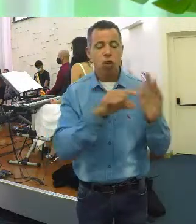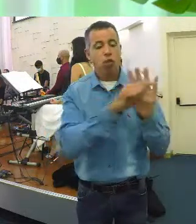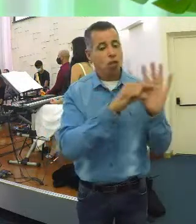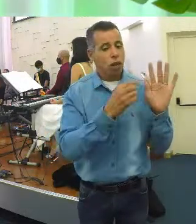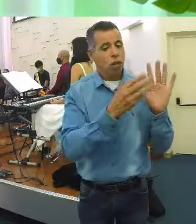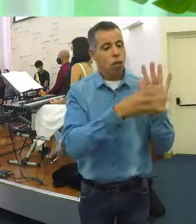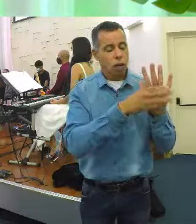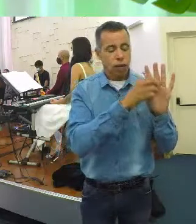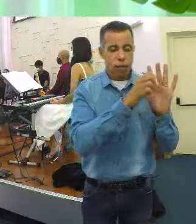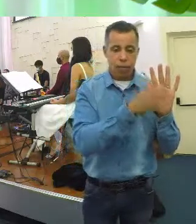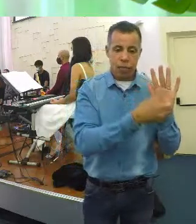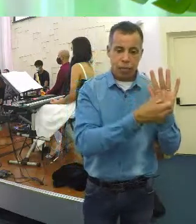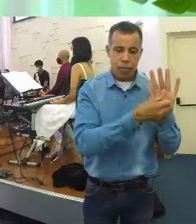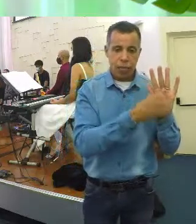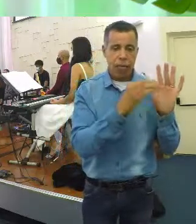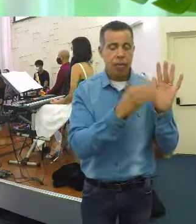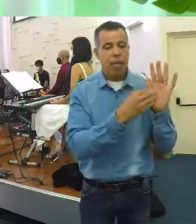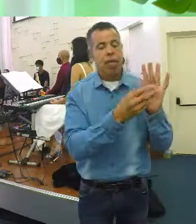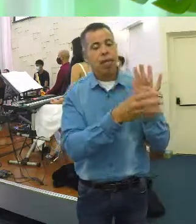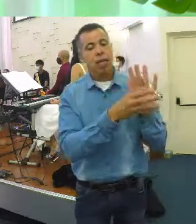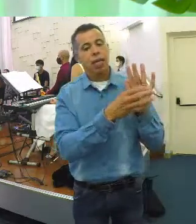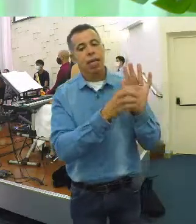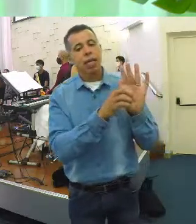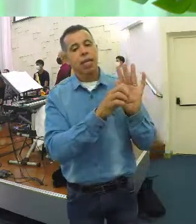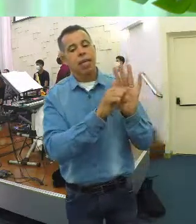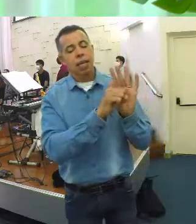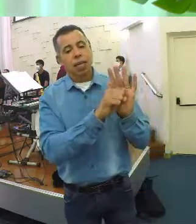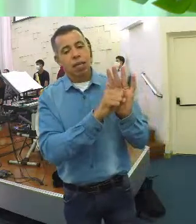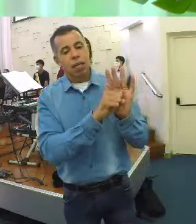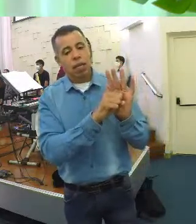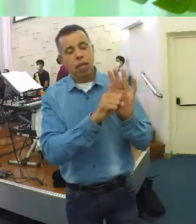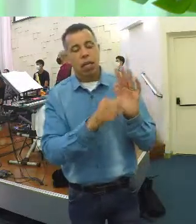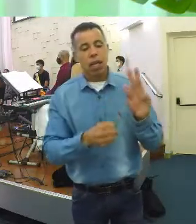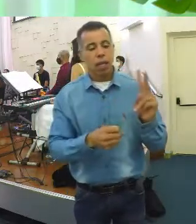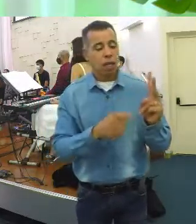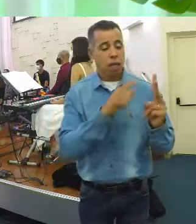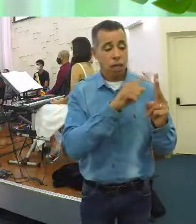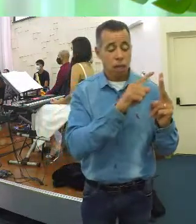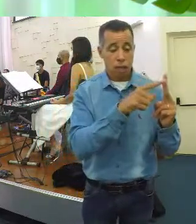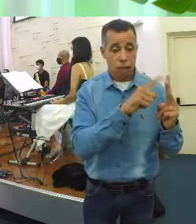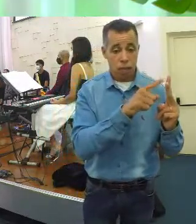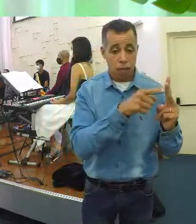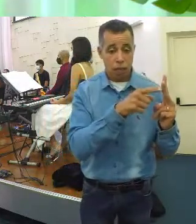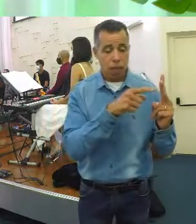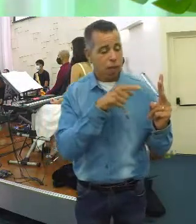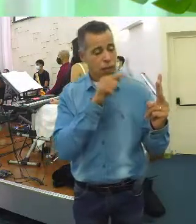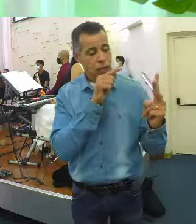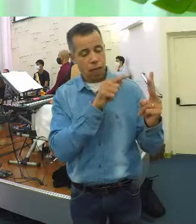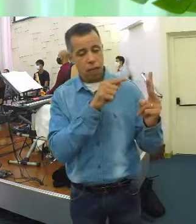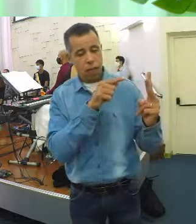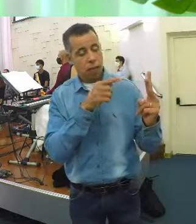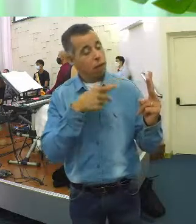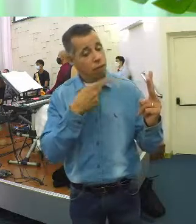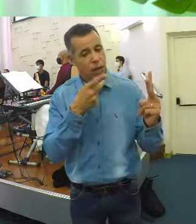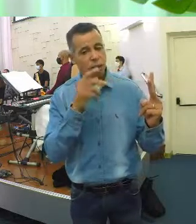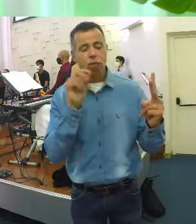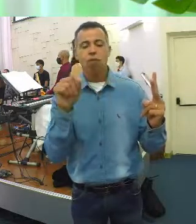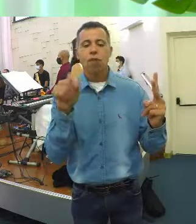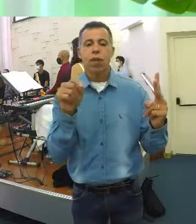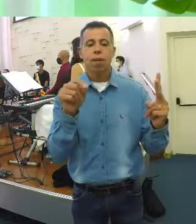46 a 48, eu quero apenas destacar algumas expressões. Na pregação, Paulo e Barnabé diziam o